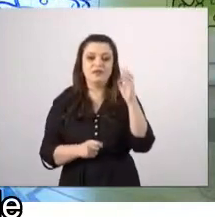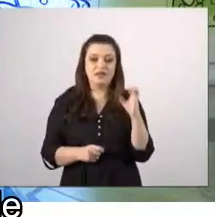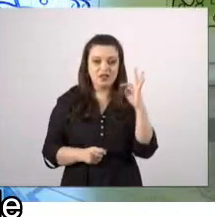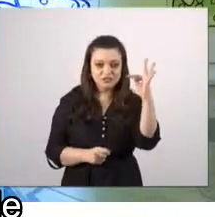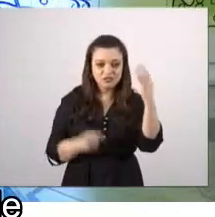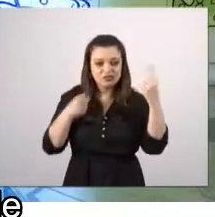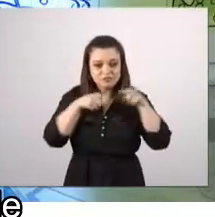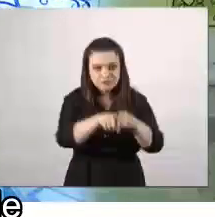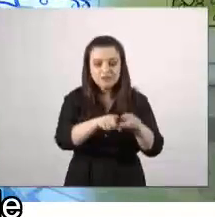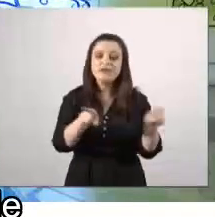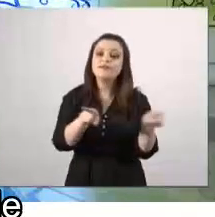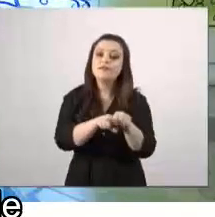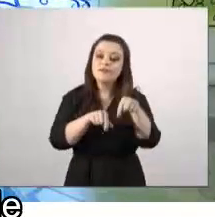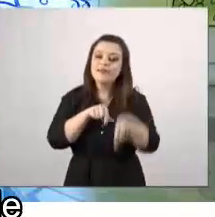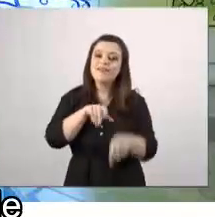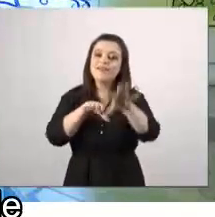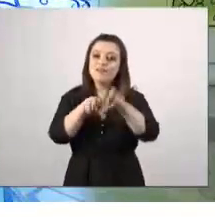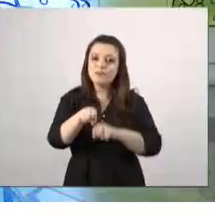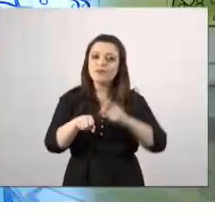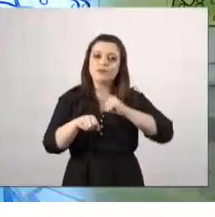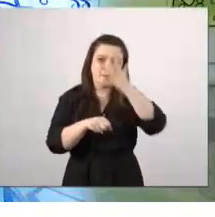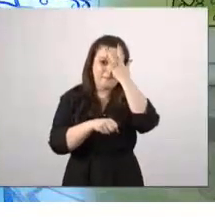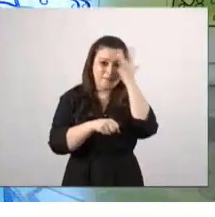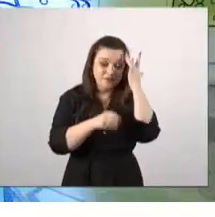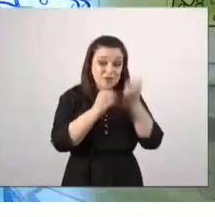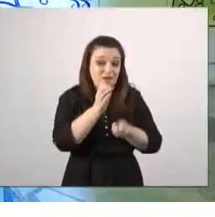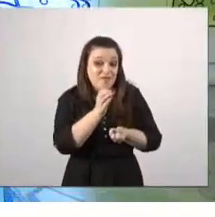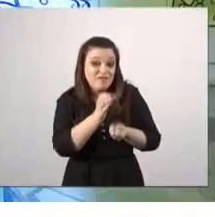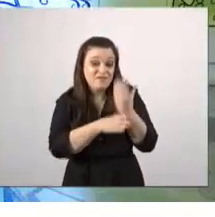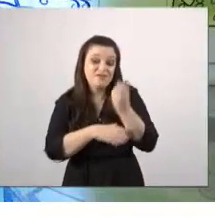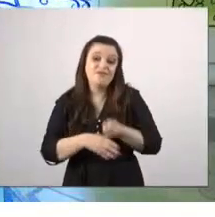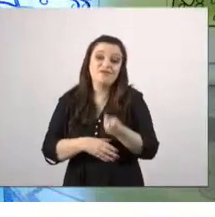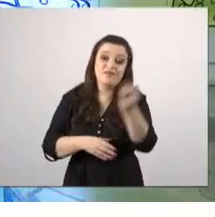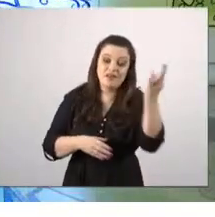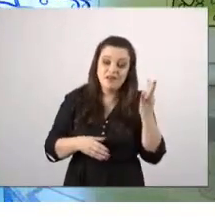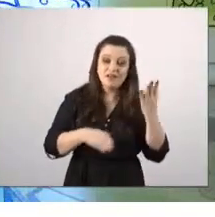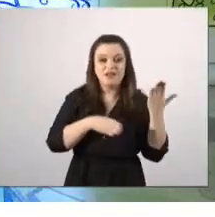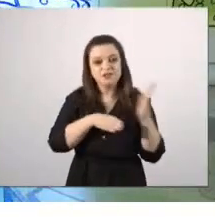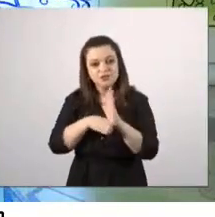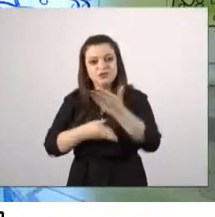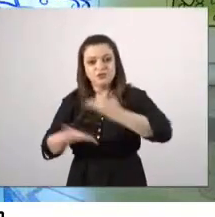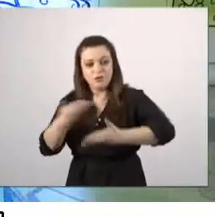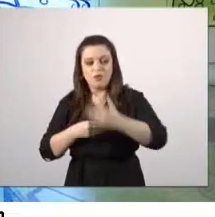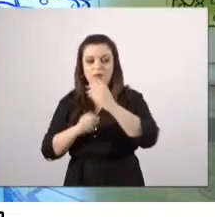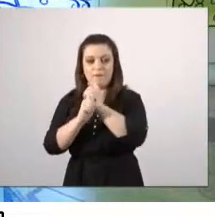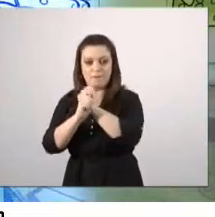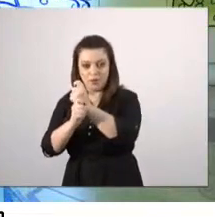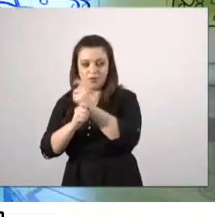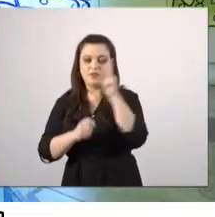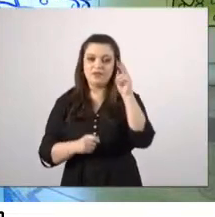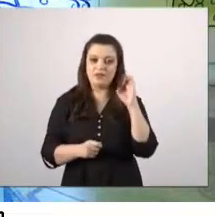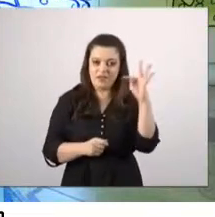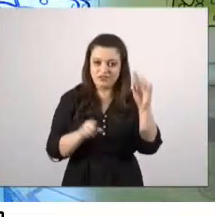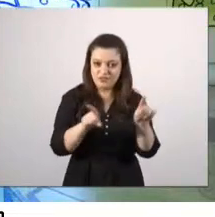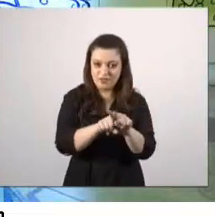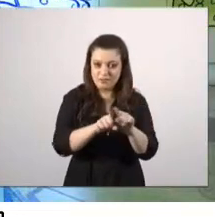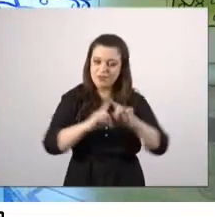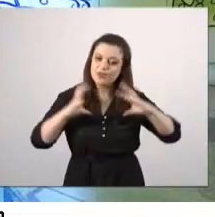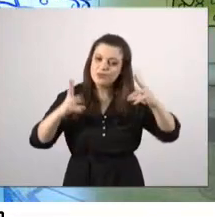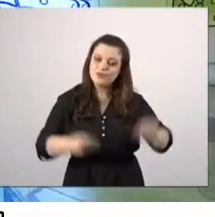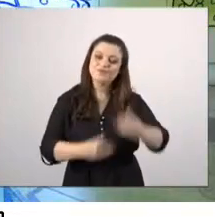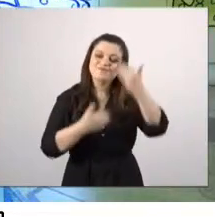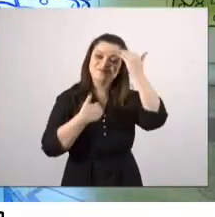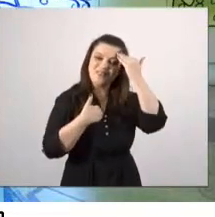teve a participação de muitas pessoas, tanto da PUC Paraná como da Kent State University. A todos vocês, nosso